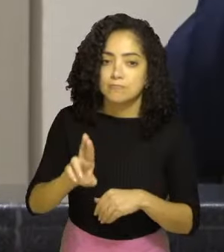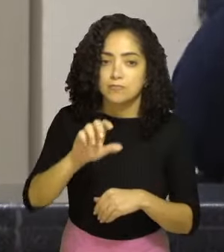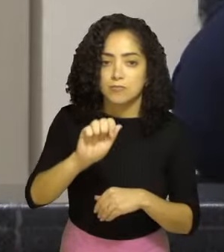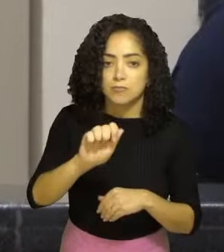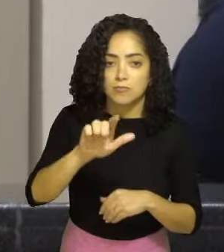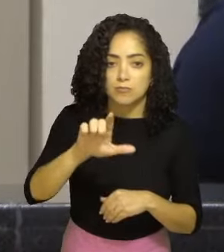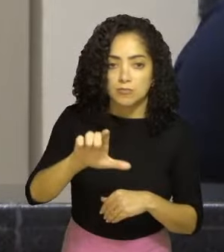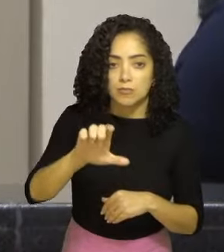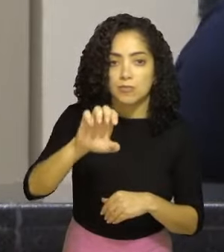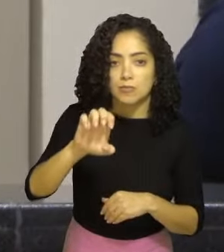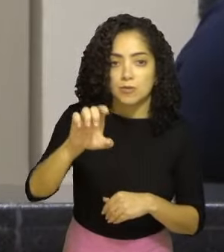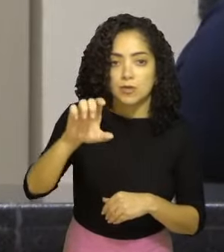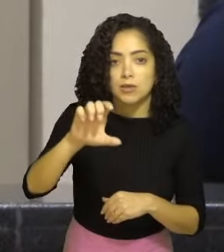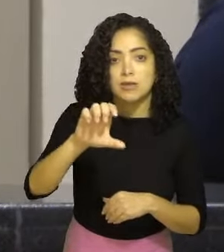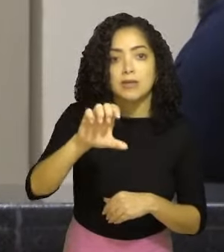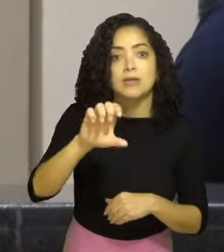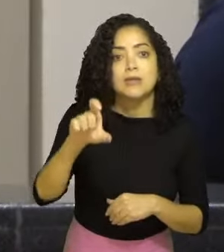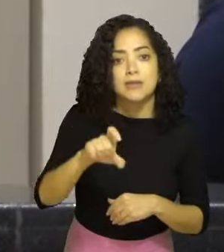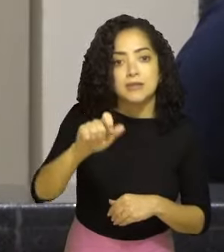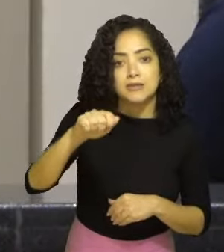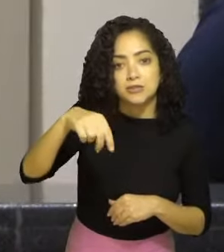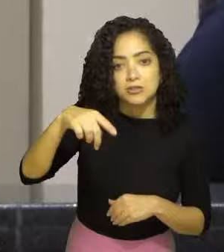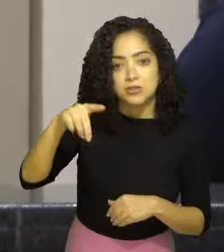Alexandra Elisa Vieira Alencar.